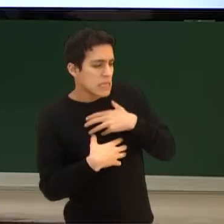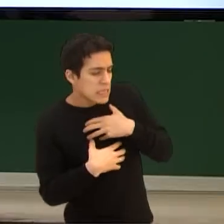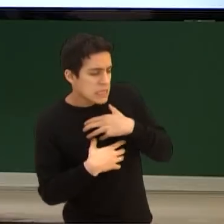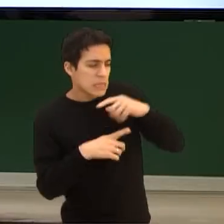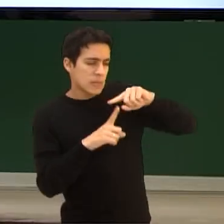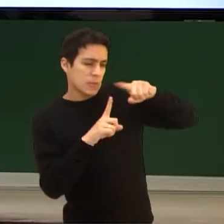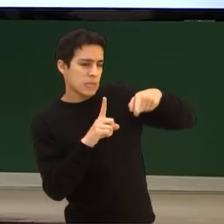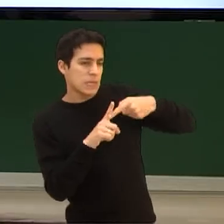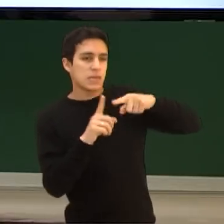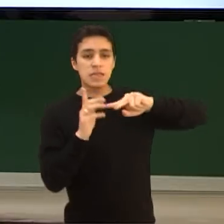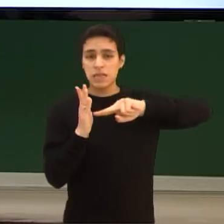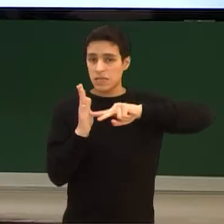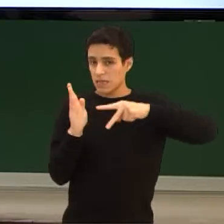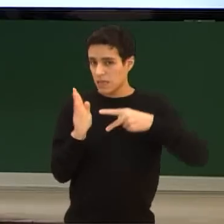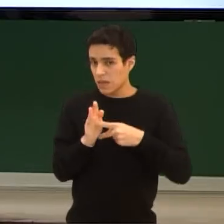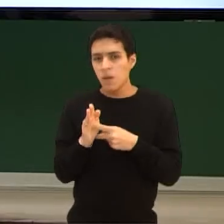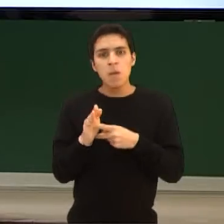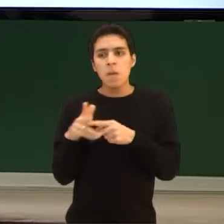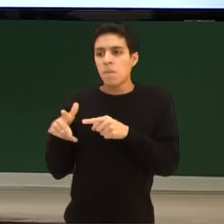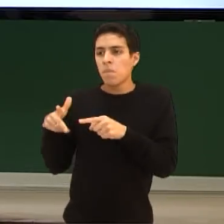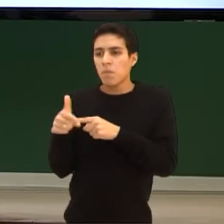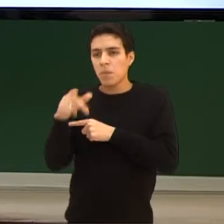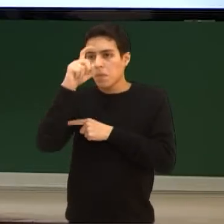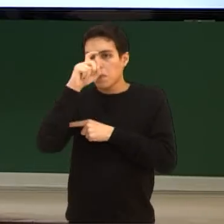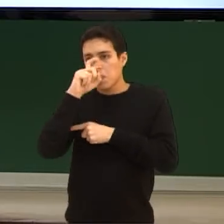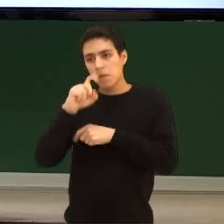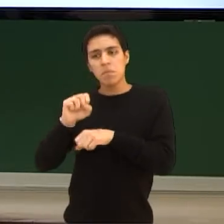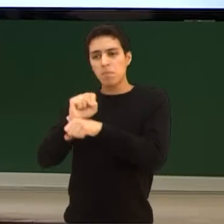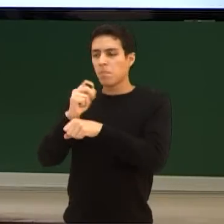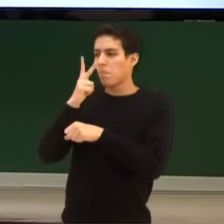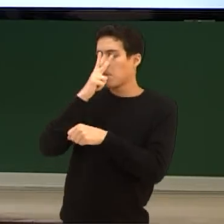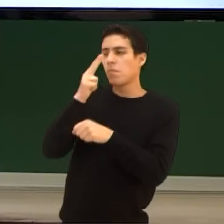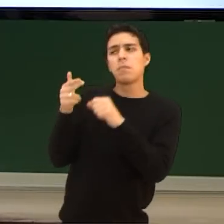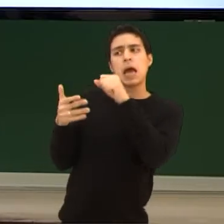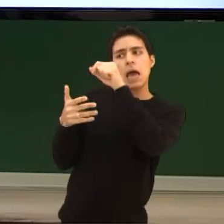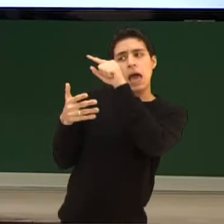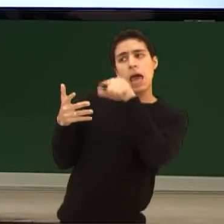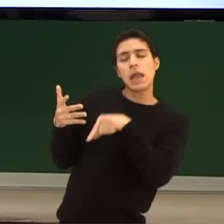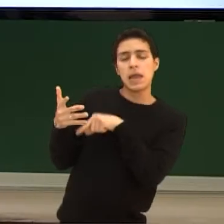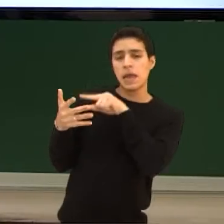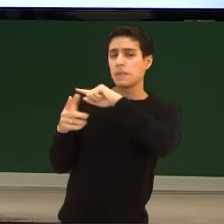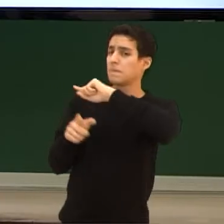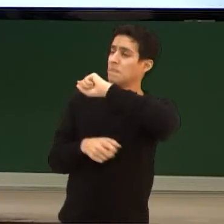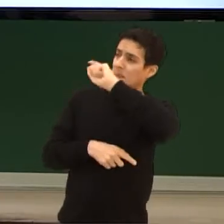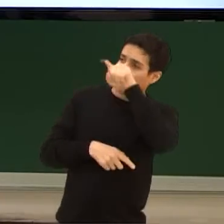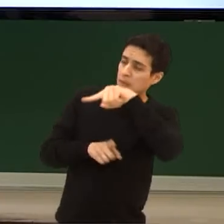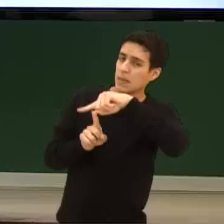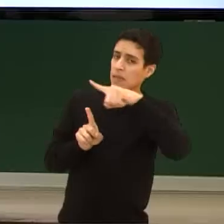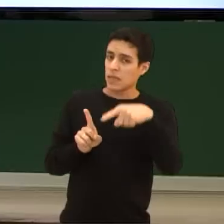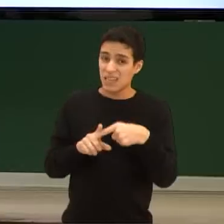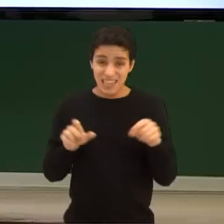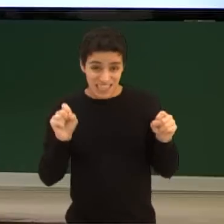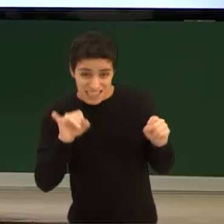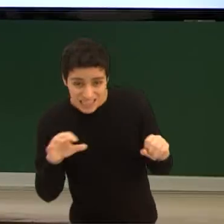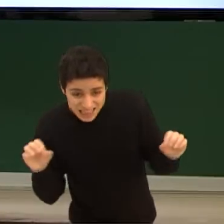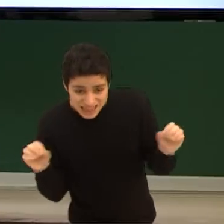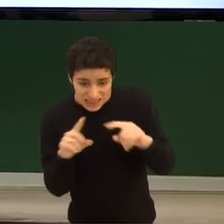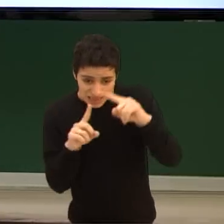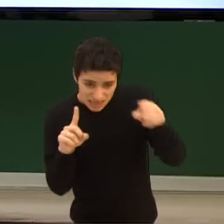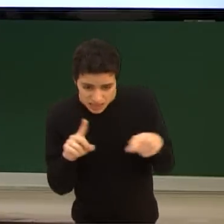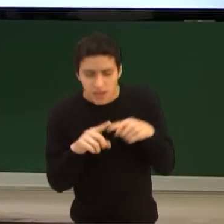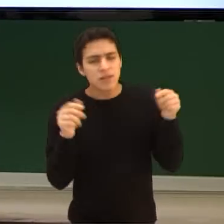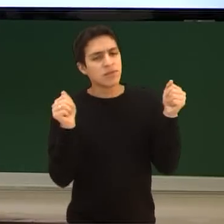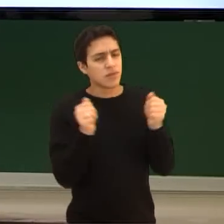de gravidez é a interrupção aí da menstruação. Então, se ela não engravidar, juntamente